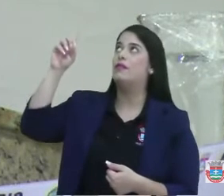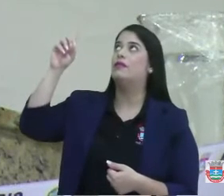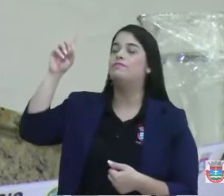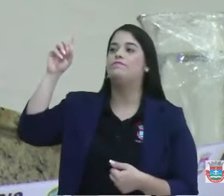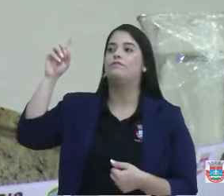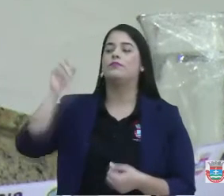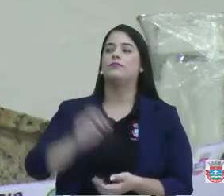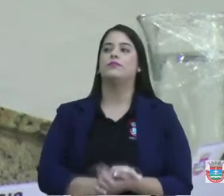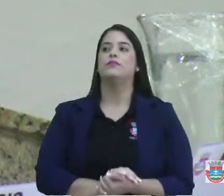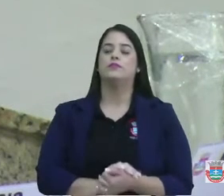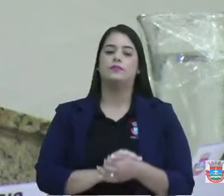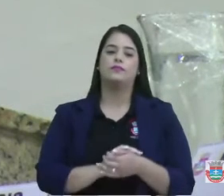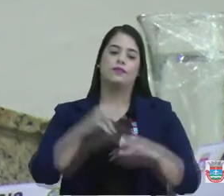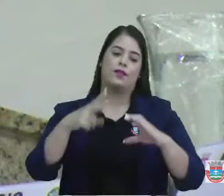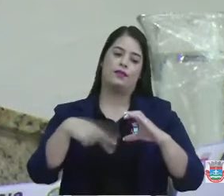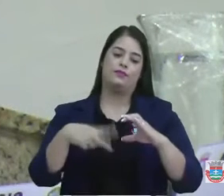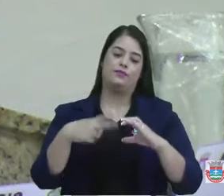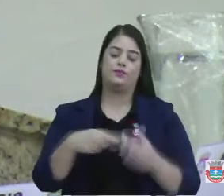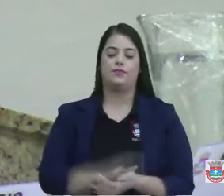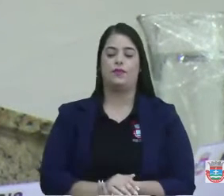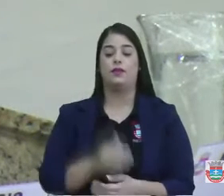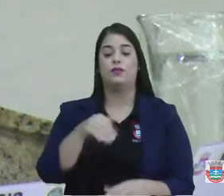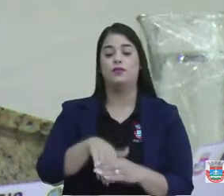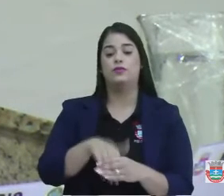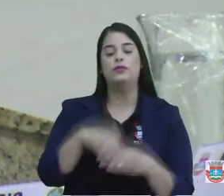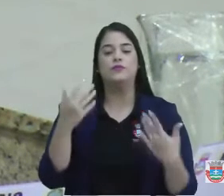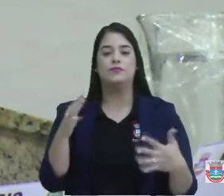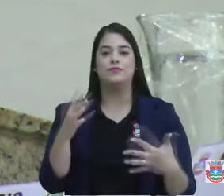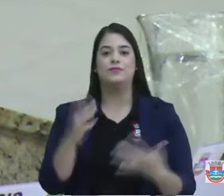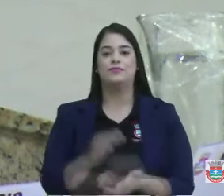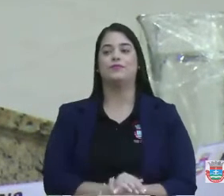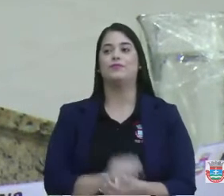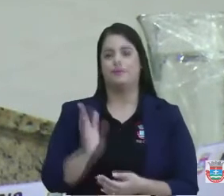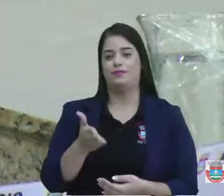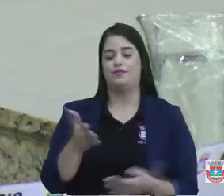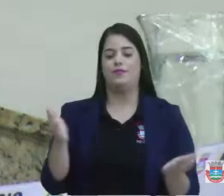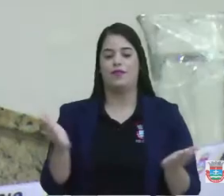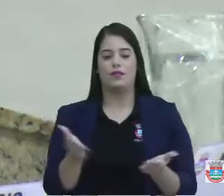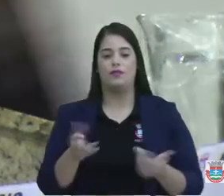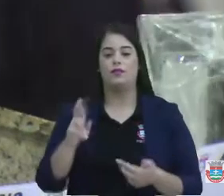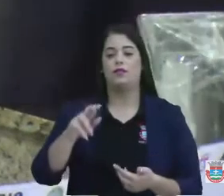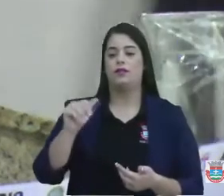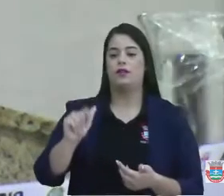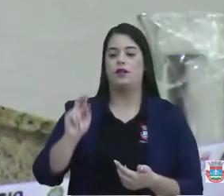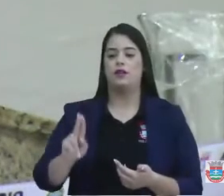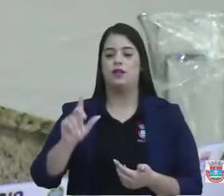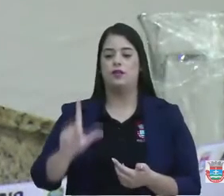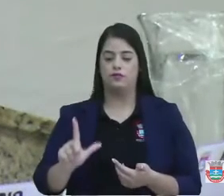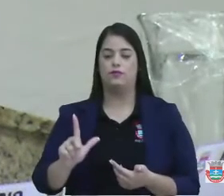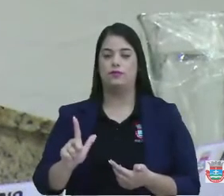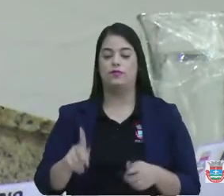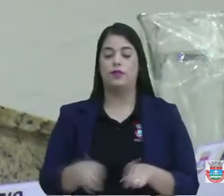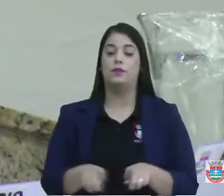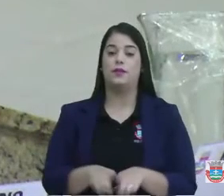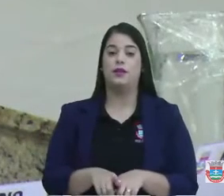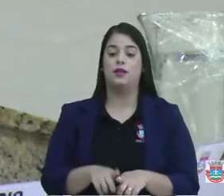nesta casa Legislativa e também vou falar dos votos de congratulações que coloquei hoje que foi para Raul Filho de doca da